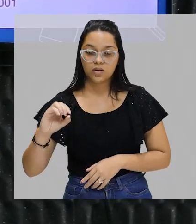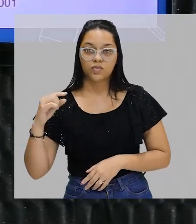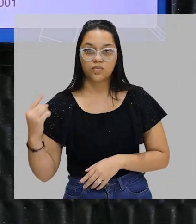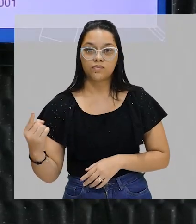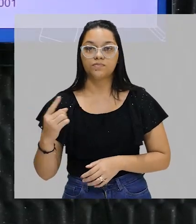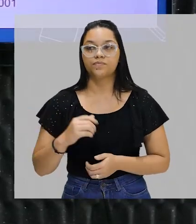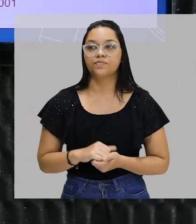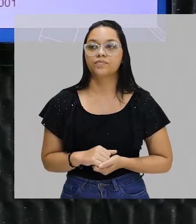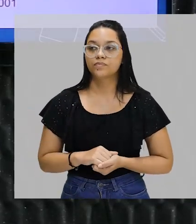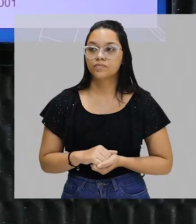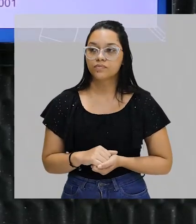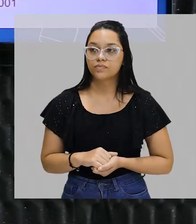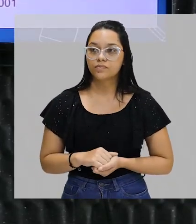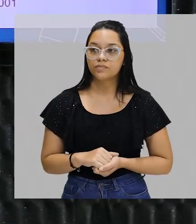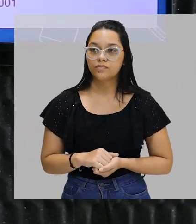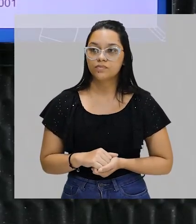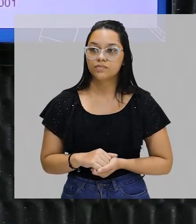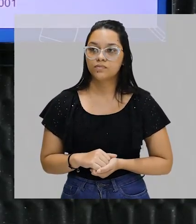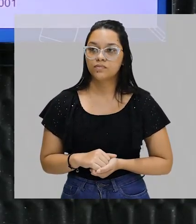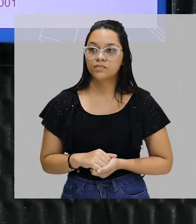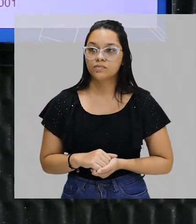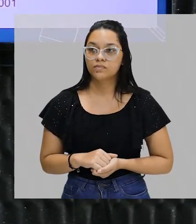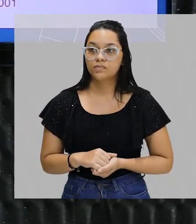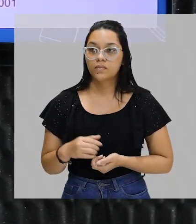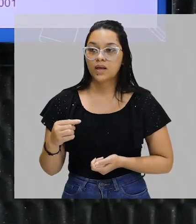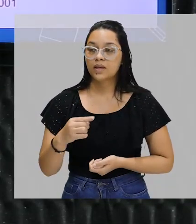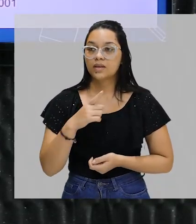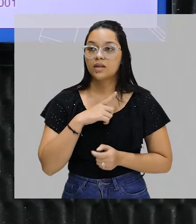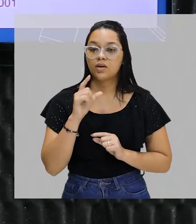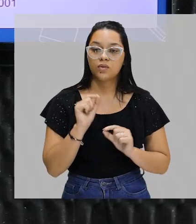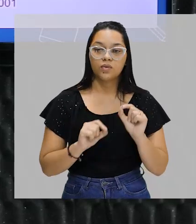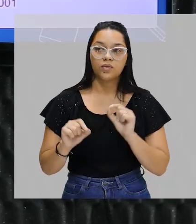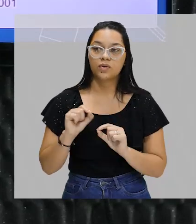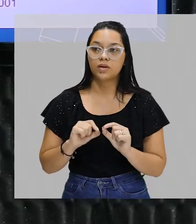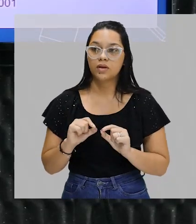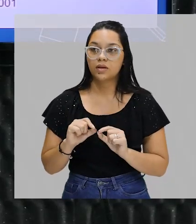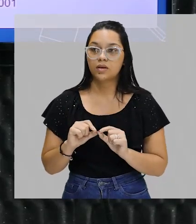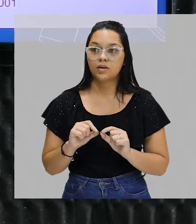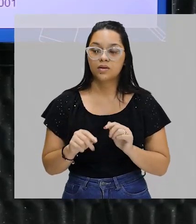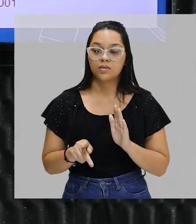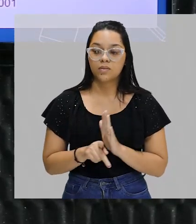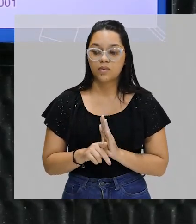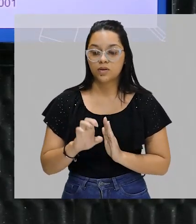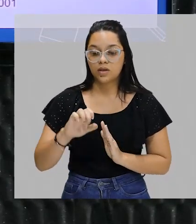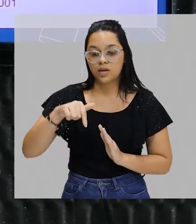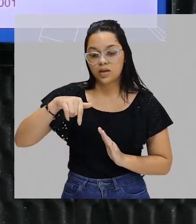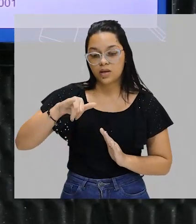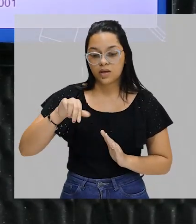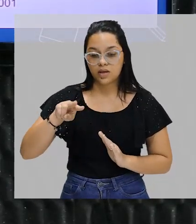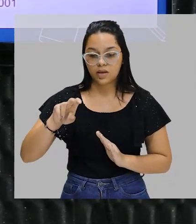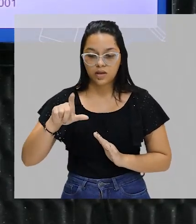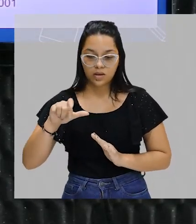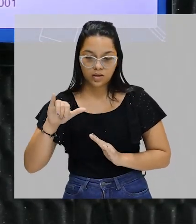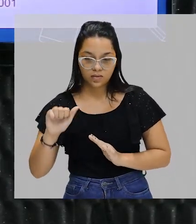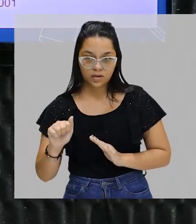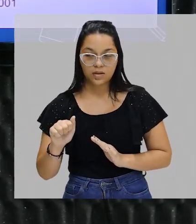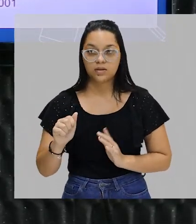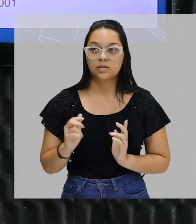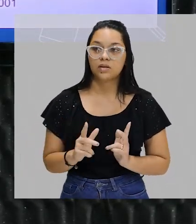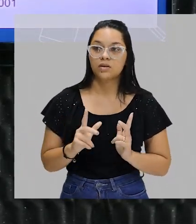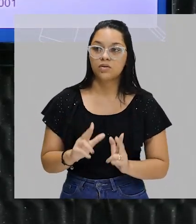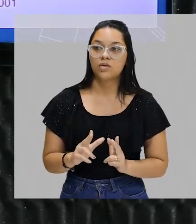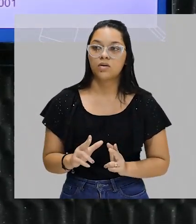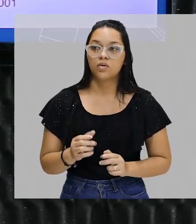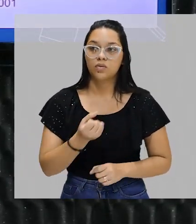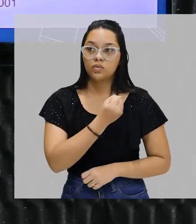0,001, tá certo? Aqui nós vamos ter o quê? O ponto de equivalência. O número de mols do ácido vai ser igual ao